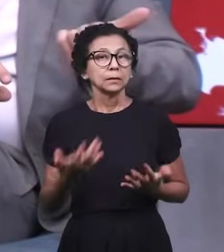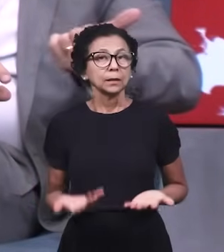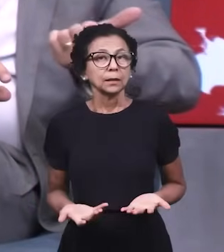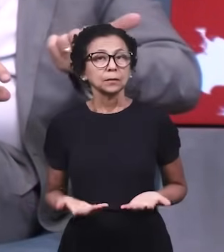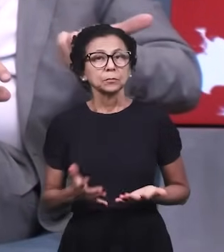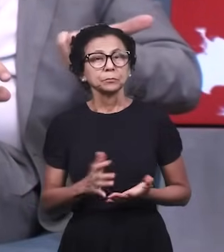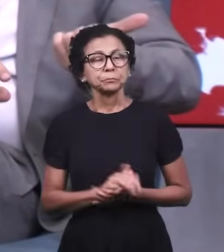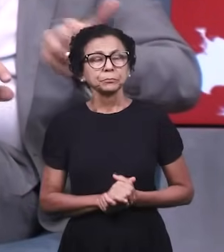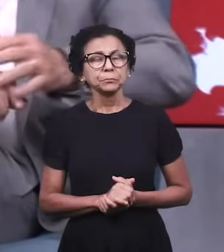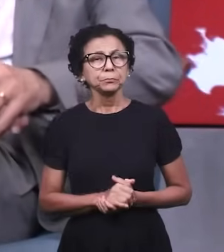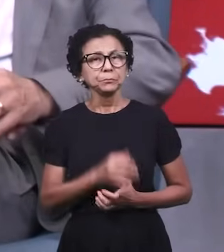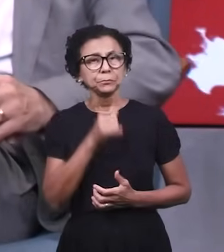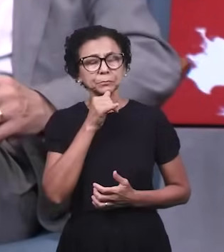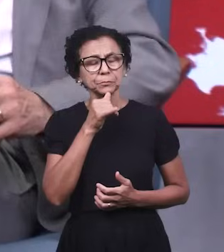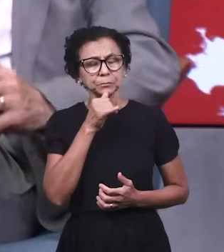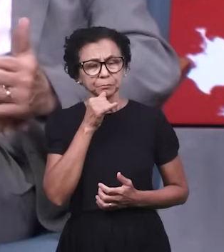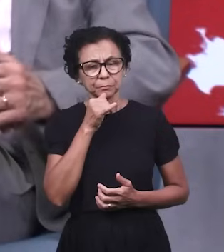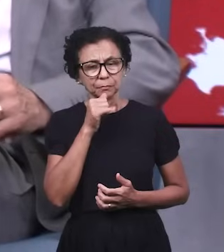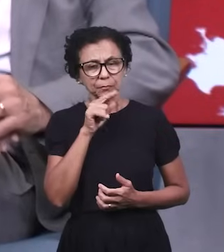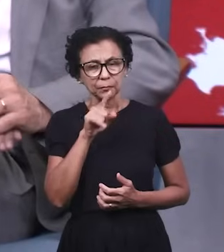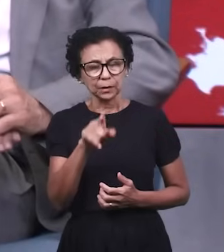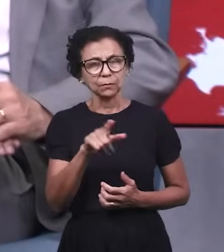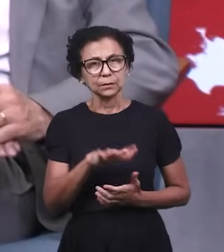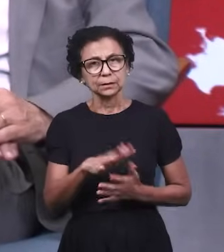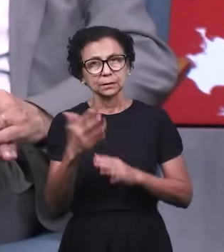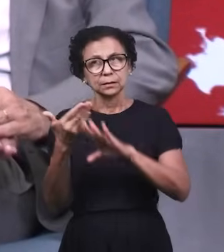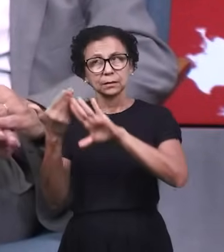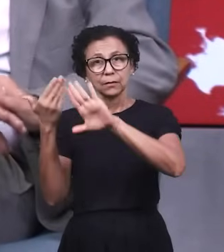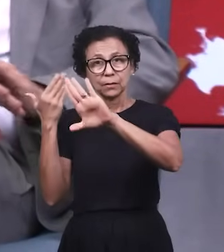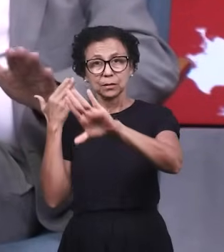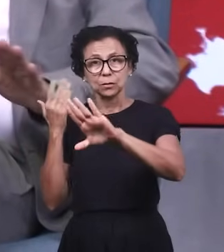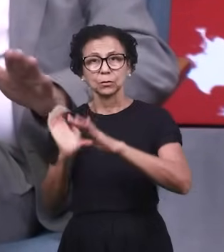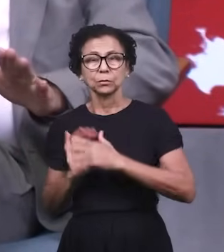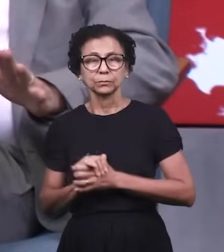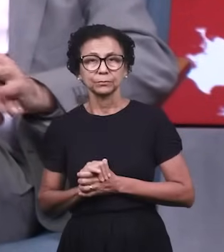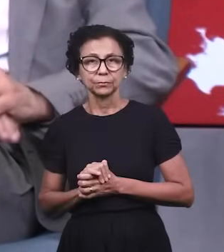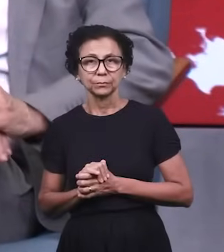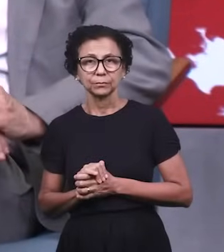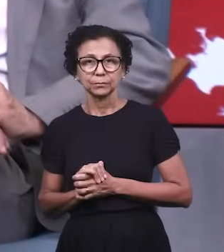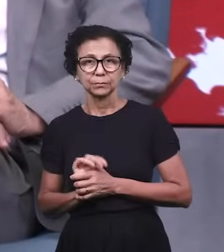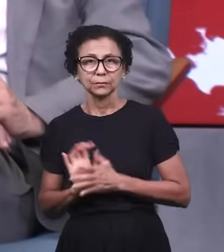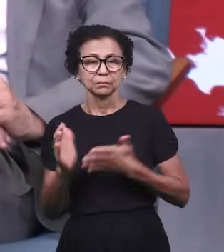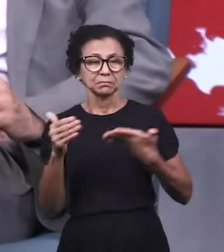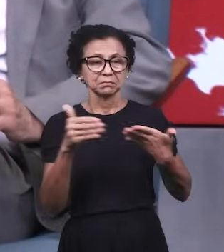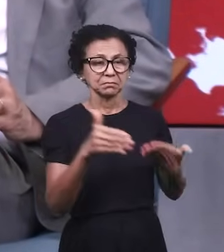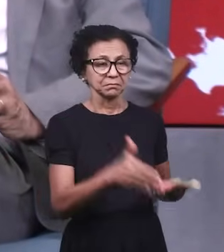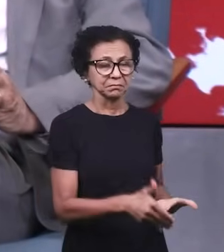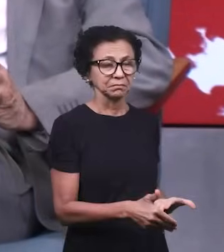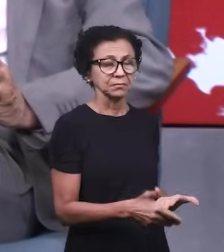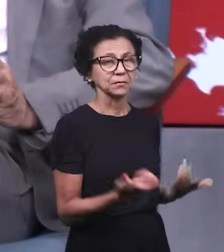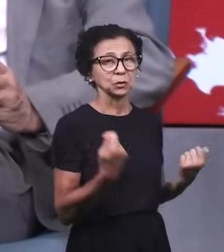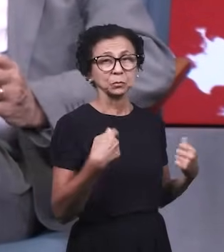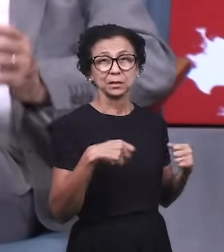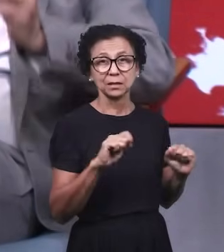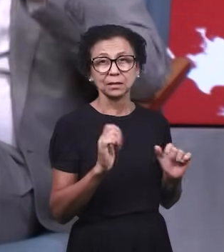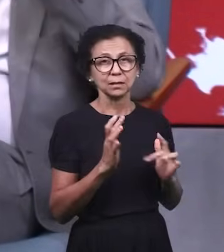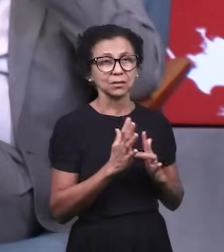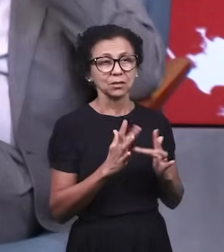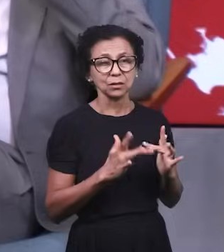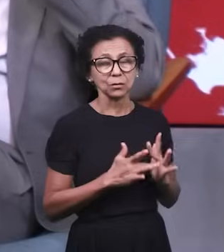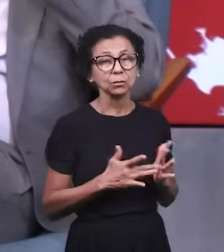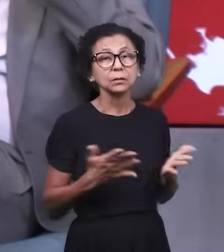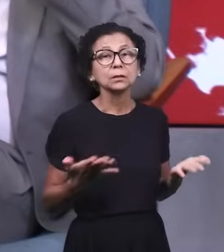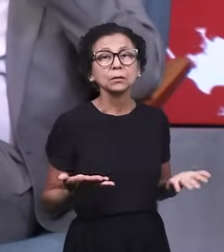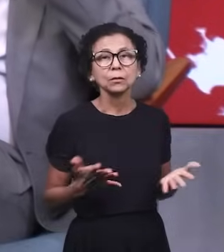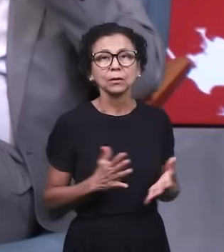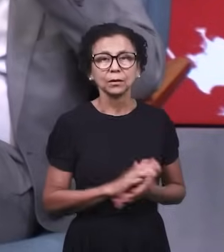está morto nos seus pecados porque ele se afastou. Jesus desapareceu para ele. E a identificação